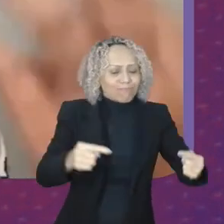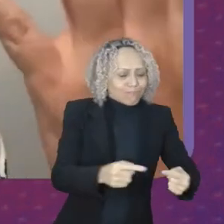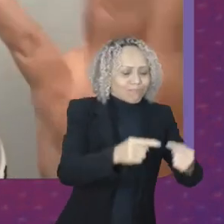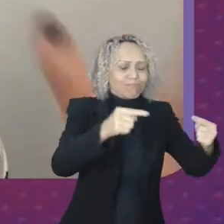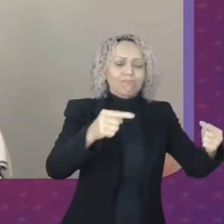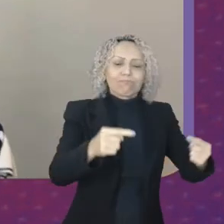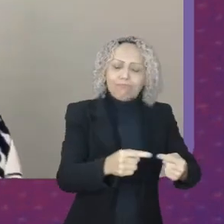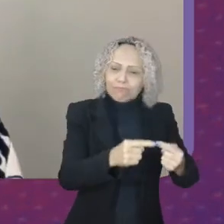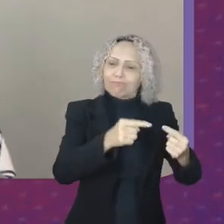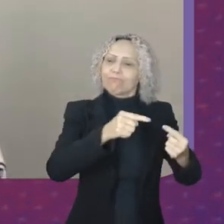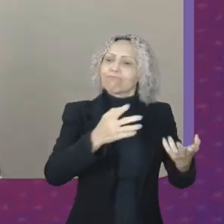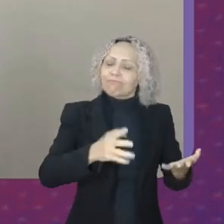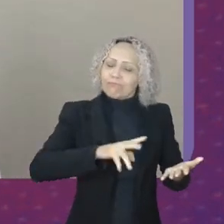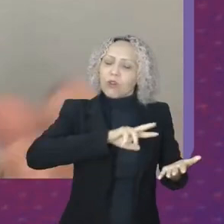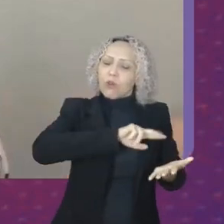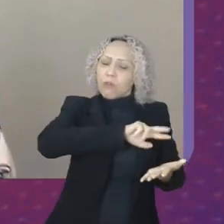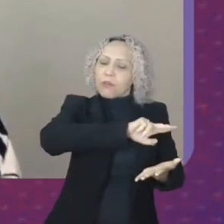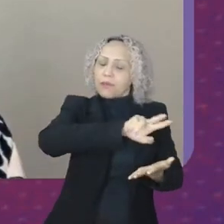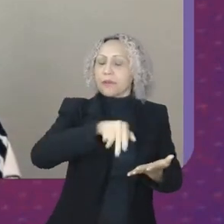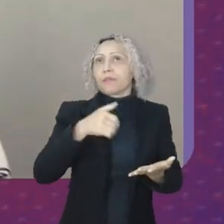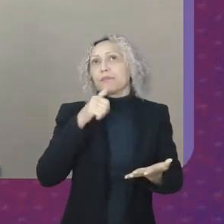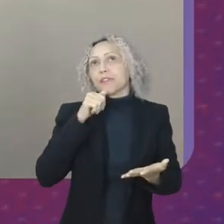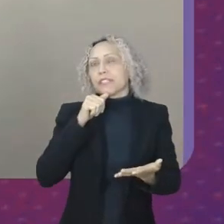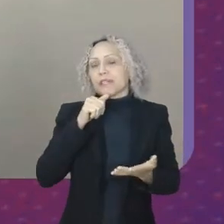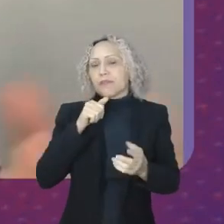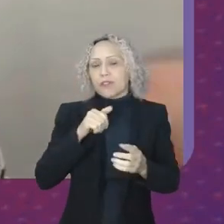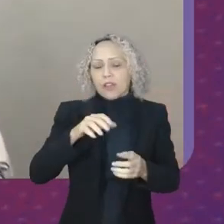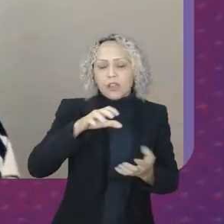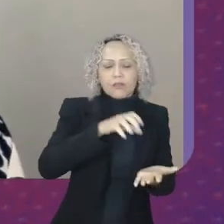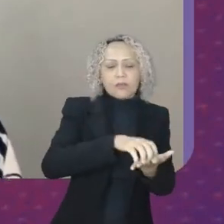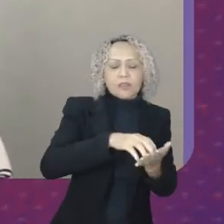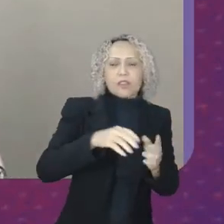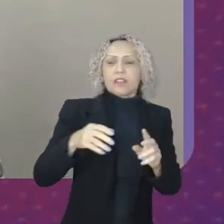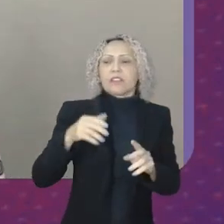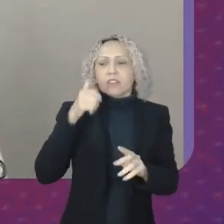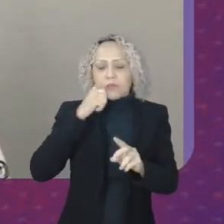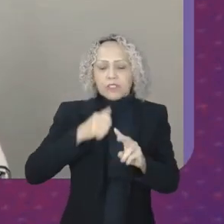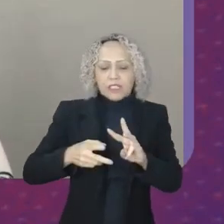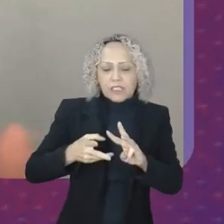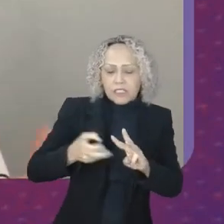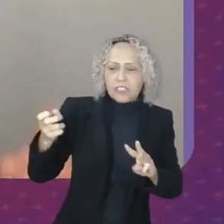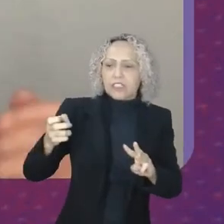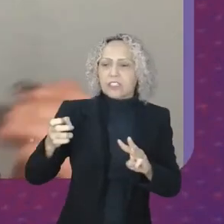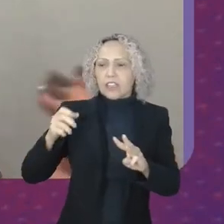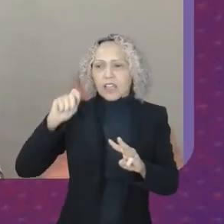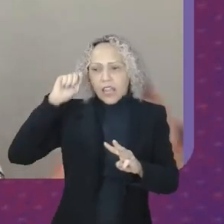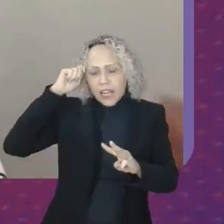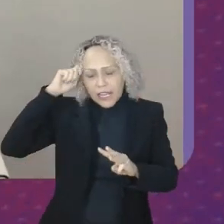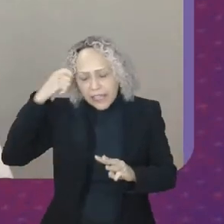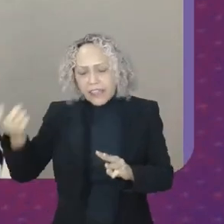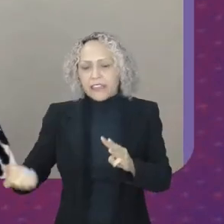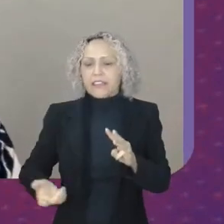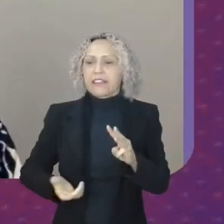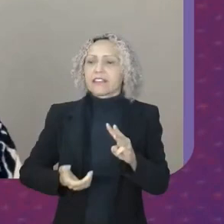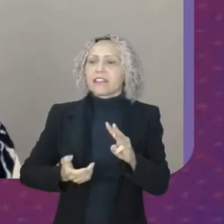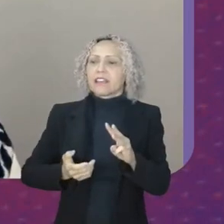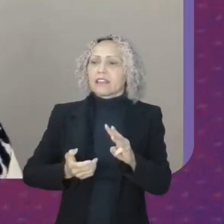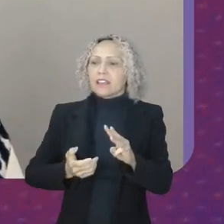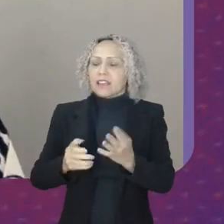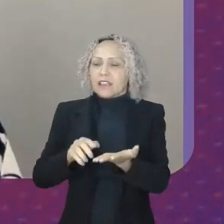Então, das mulheres indígenas, das mulheres negras, das ciganas, da população